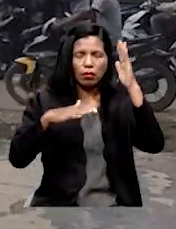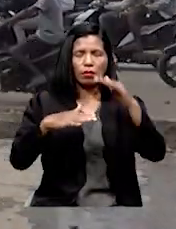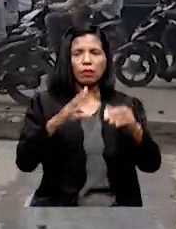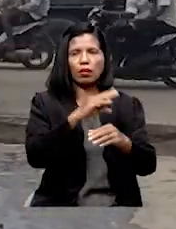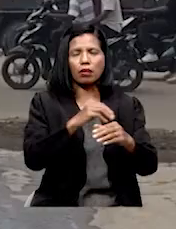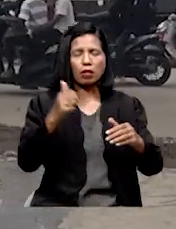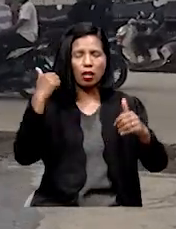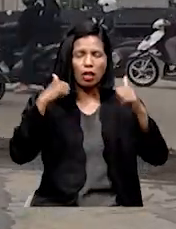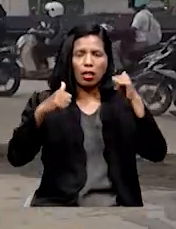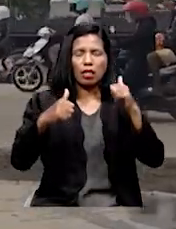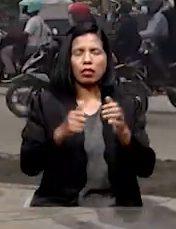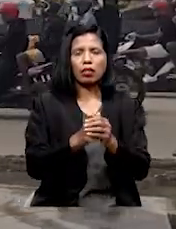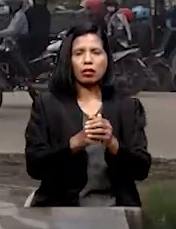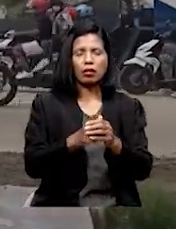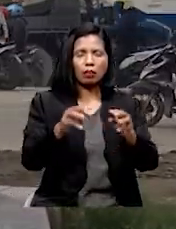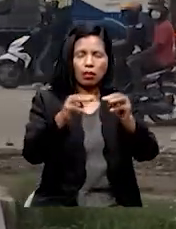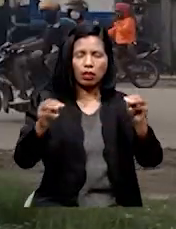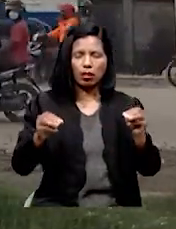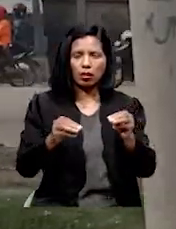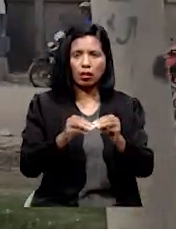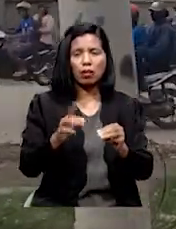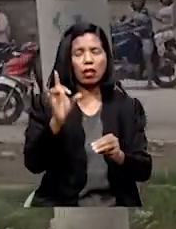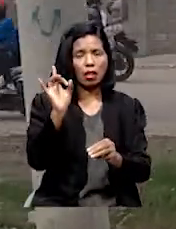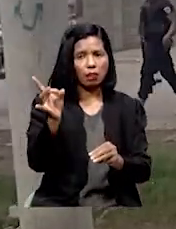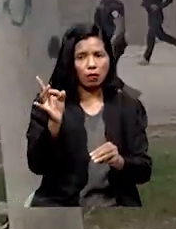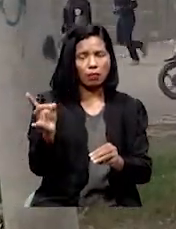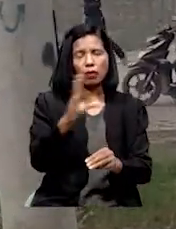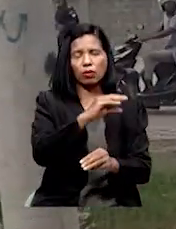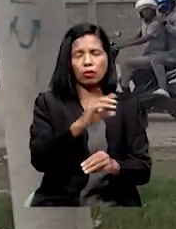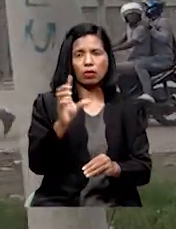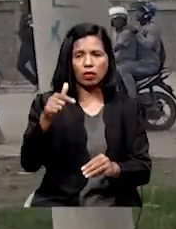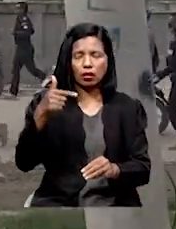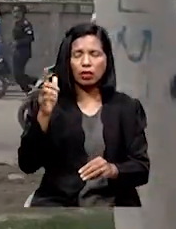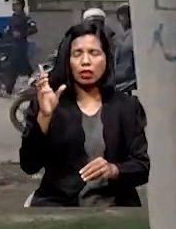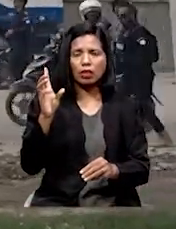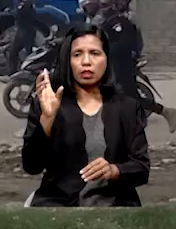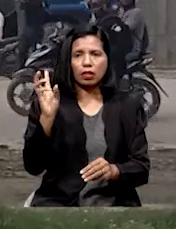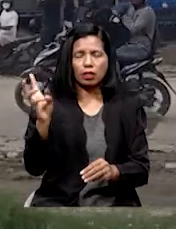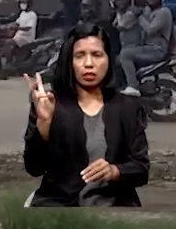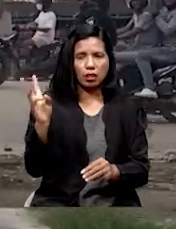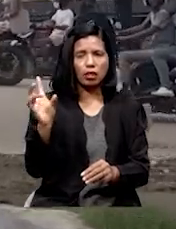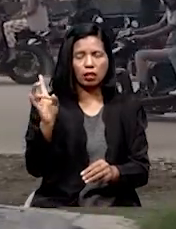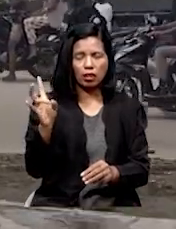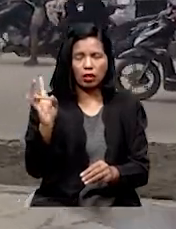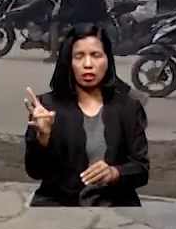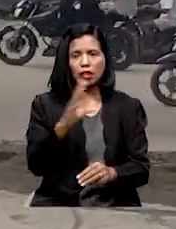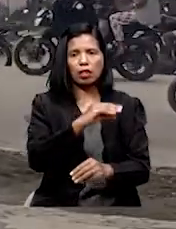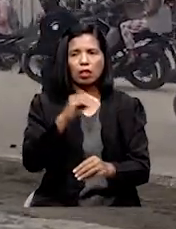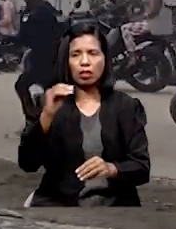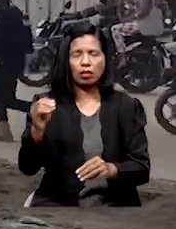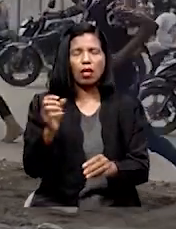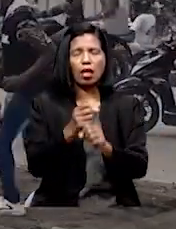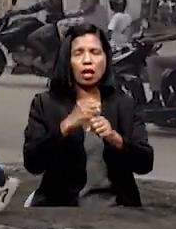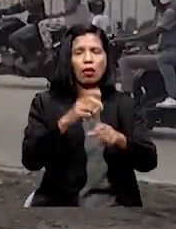arte marcial e caes no arte ritual Seti-Seti, nebe acontece foi na Laisne e a capital dili, hodiharahun comunidade